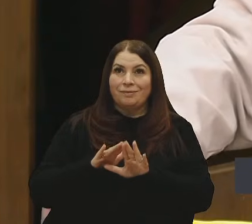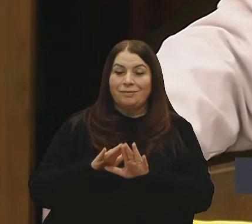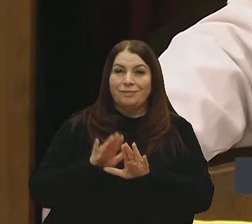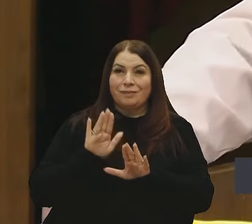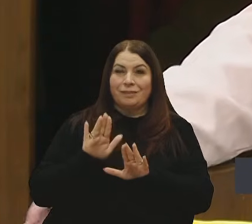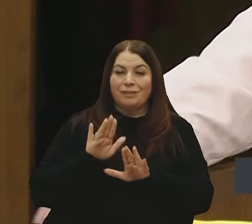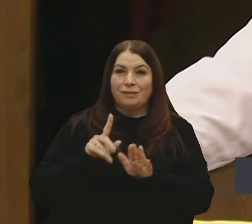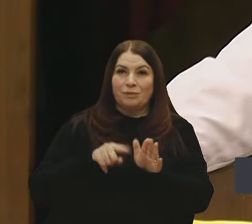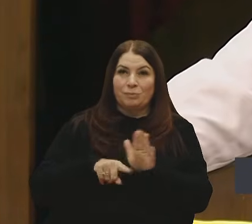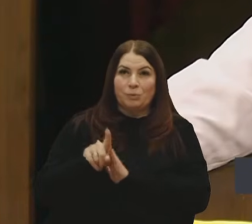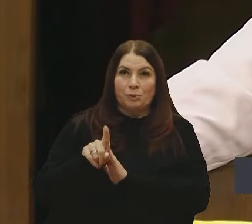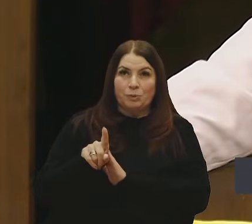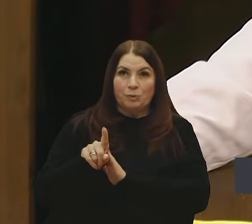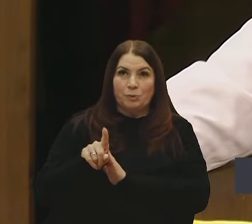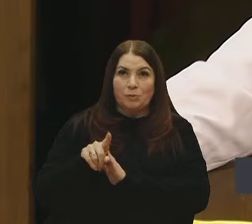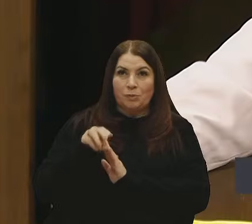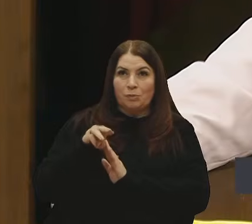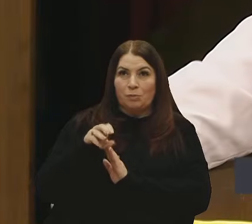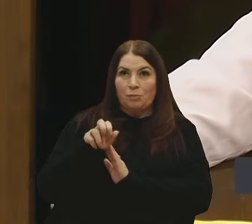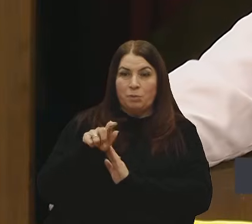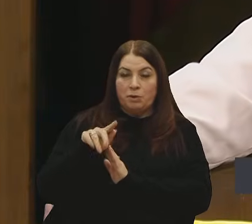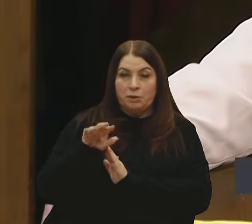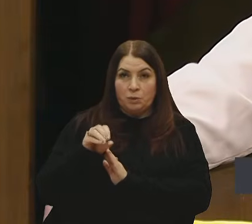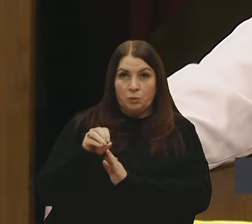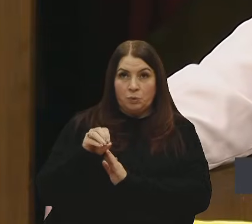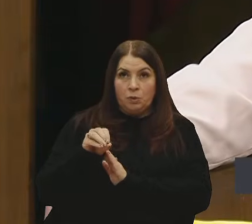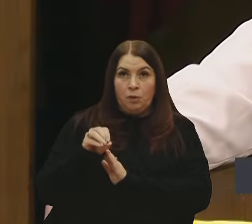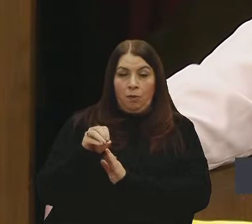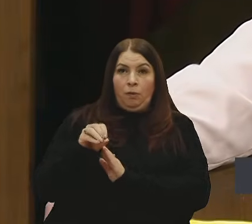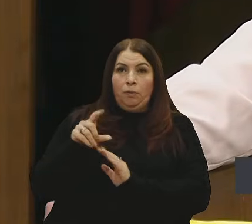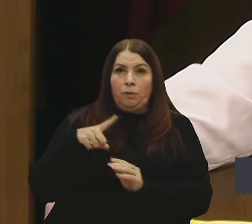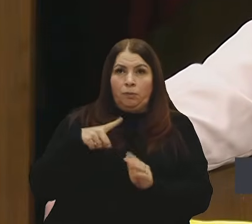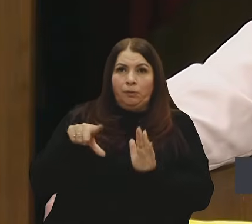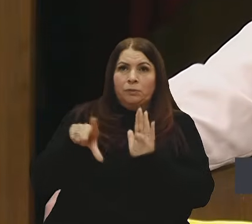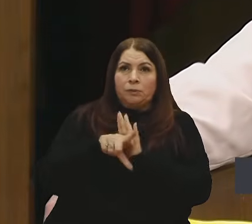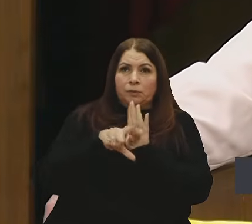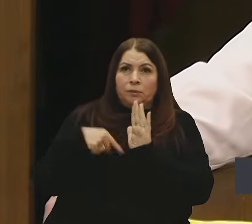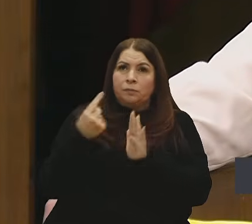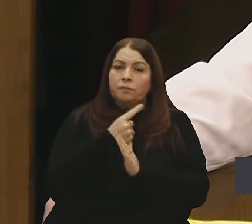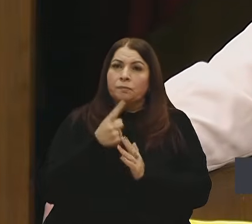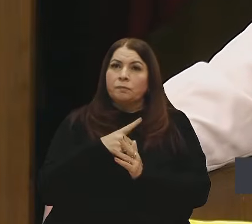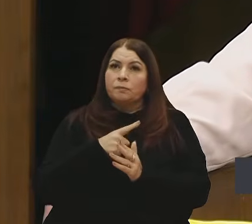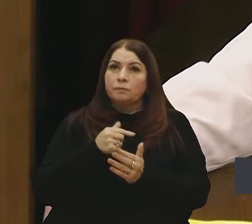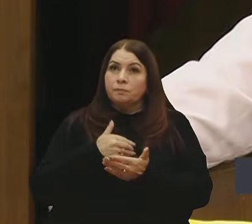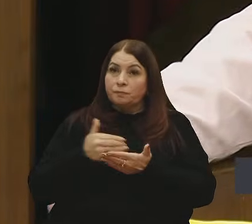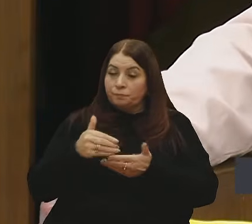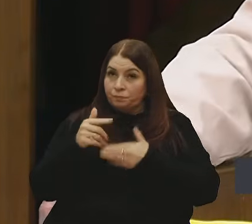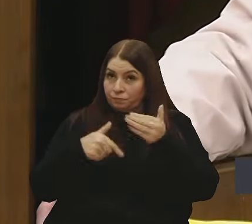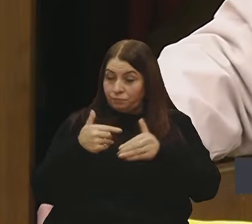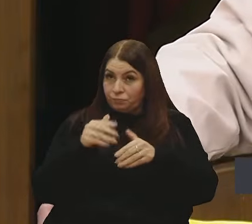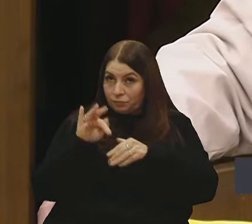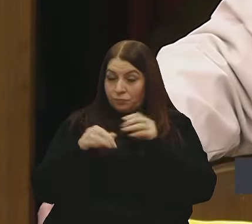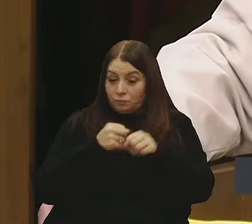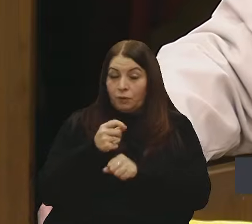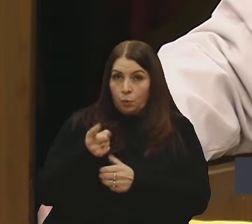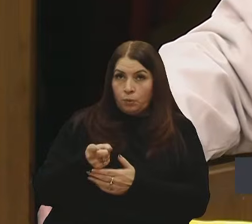a pergunta para o Marcelo, porque tem a lei. Ela está em vigor até o final do